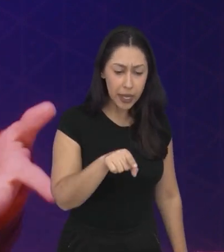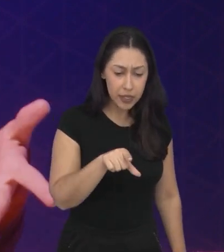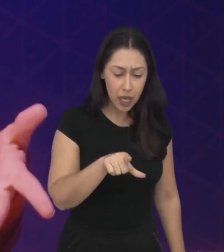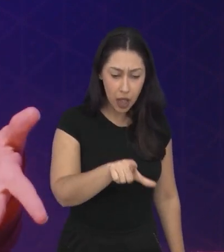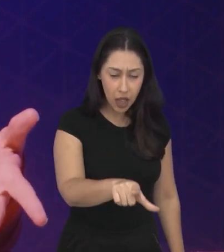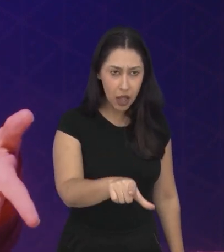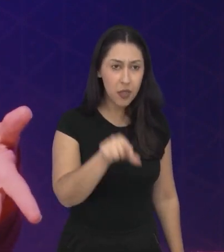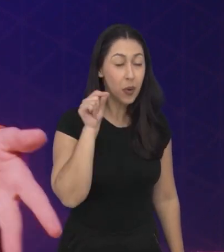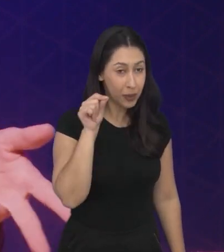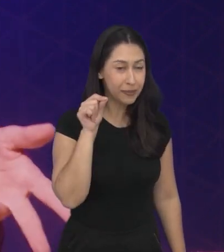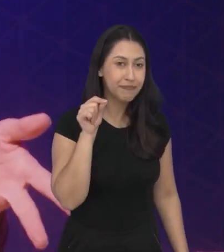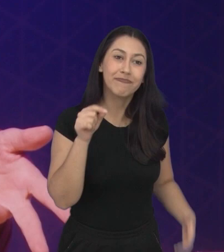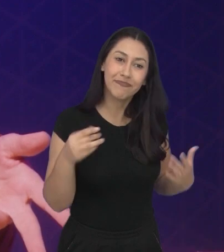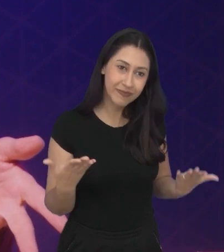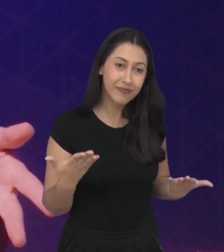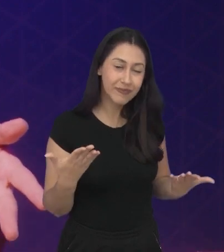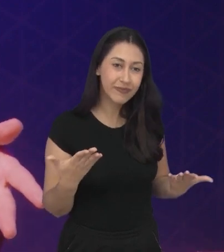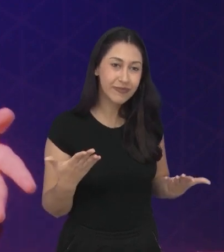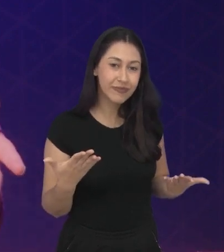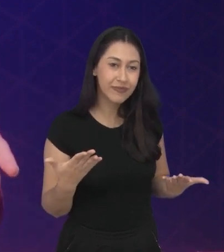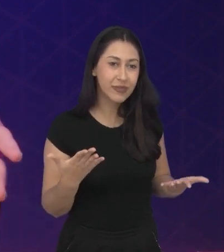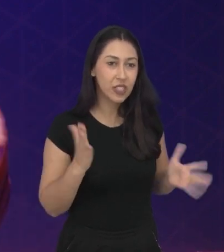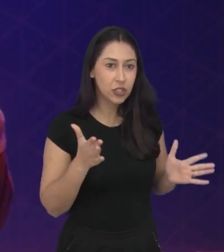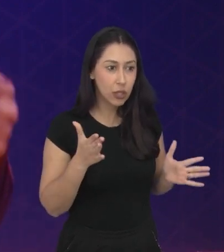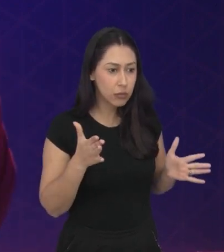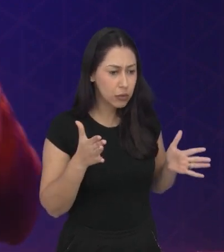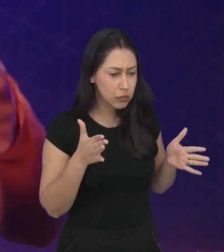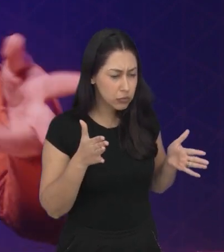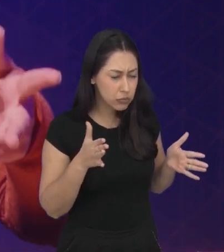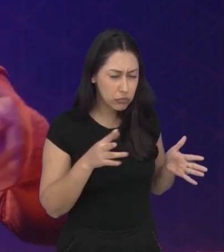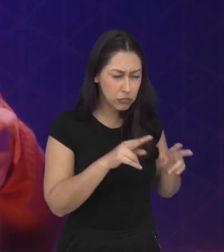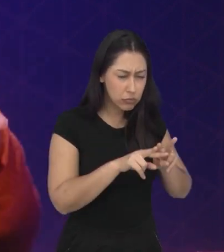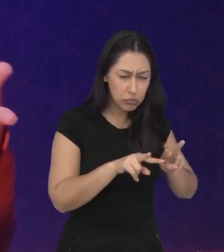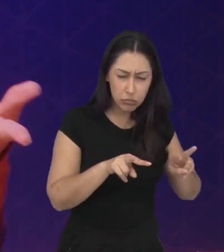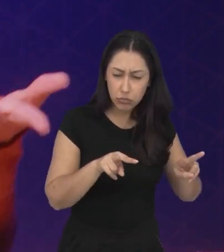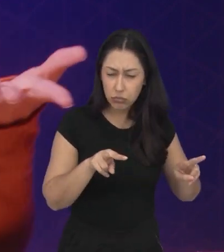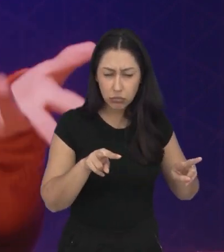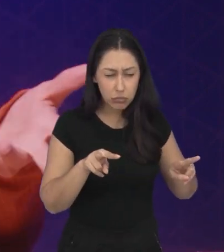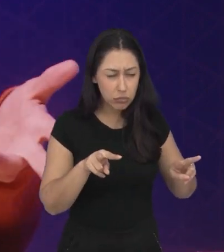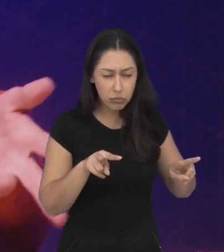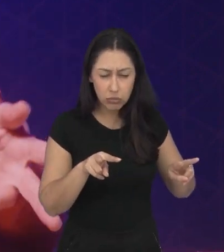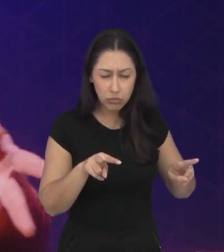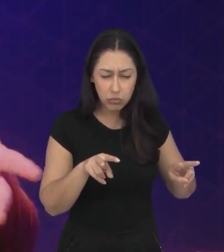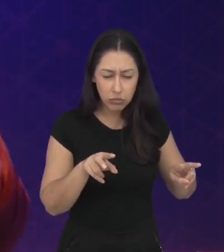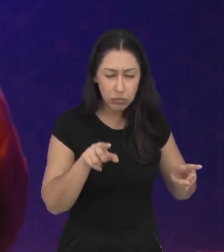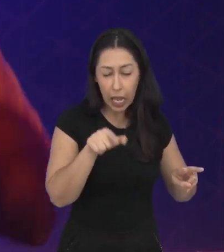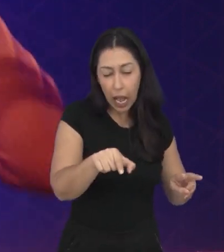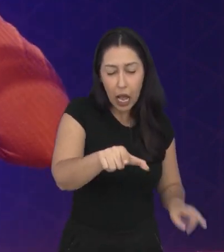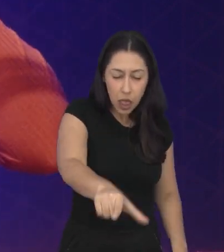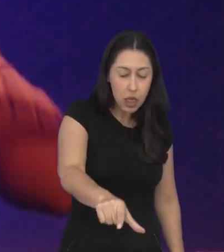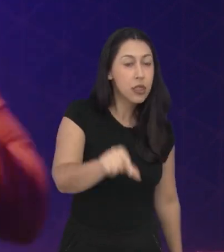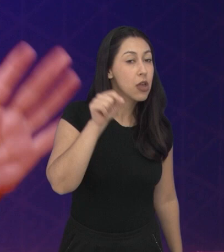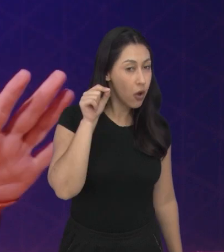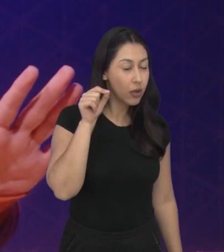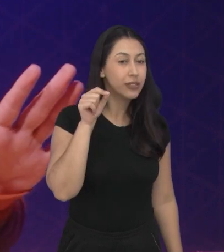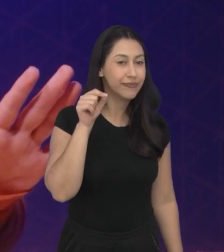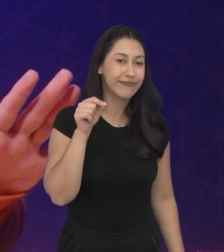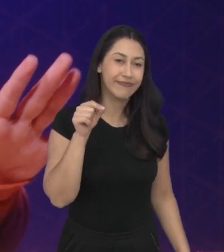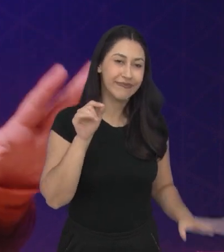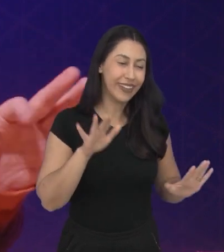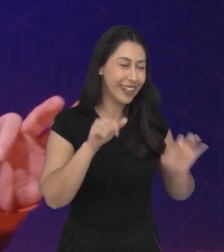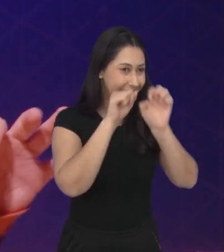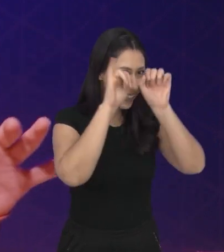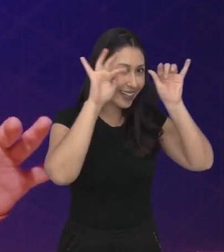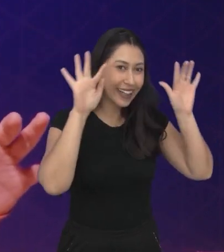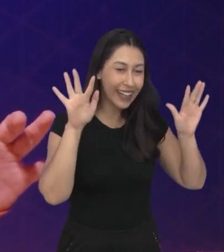Uma predileção. Então, escolha nada mais é do que você ter predileção por um caminho, por uma coisa. E basicamente é